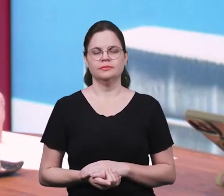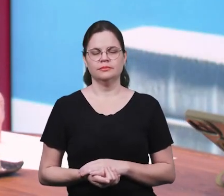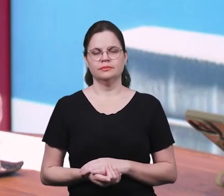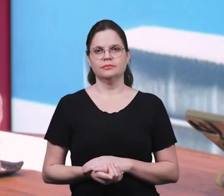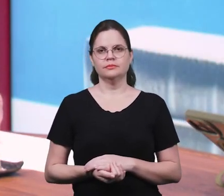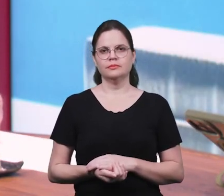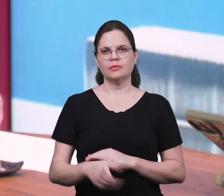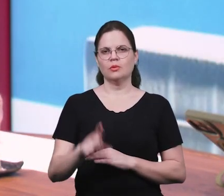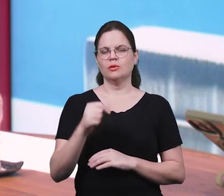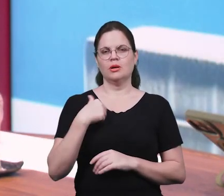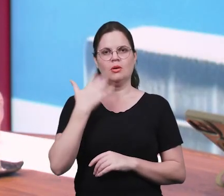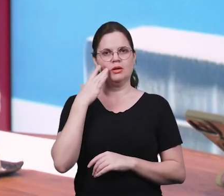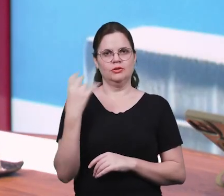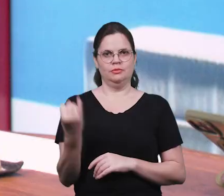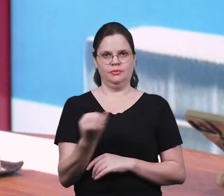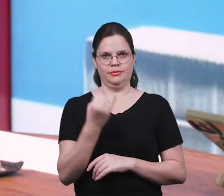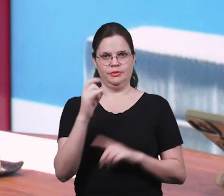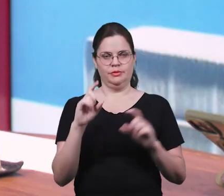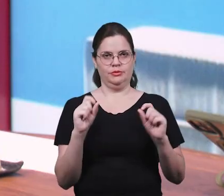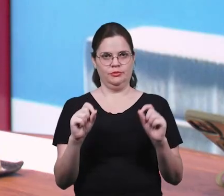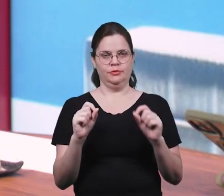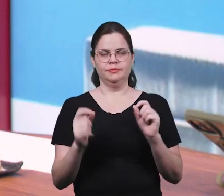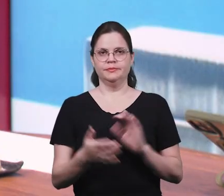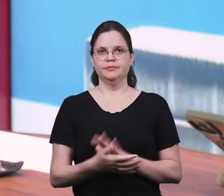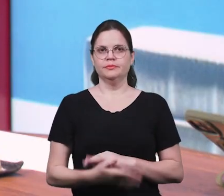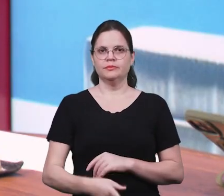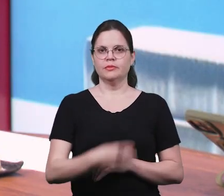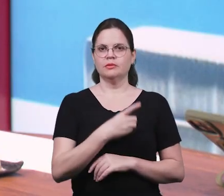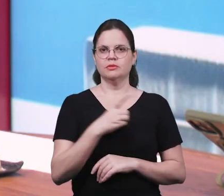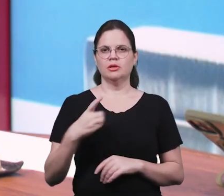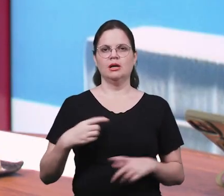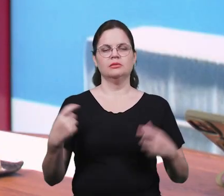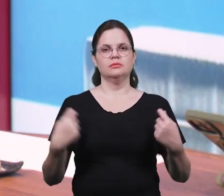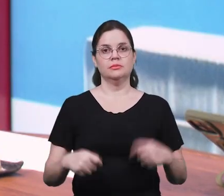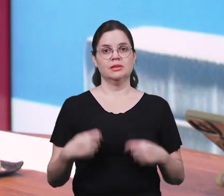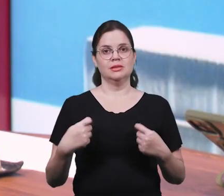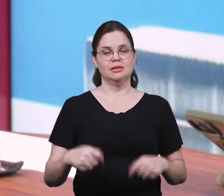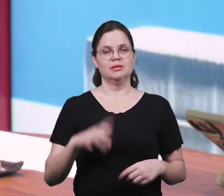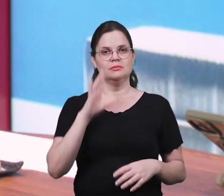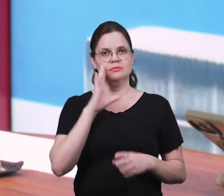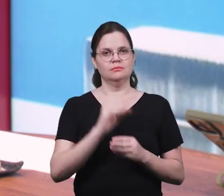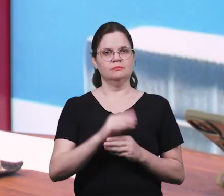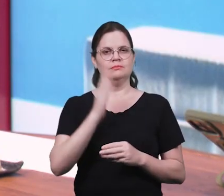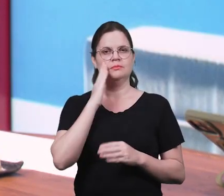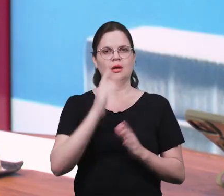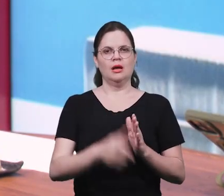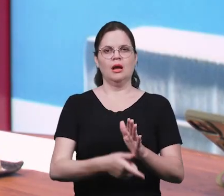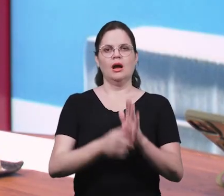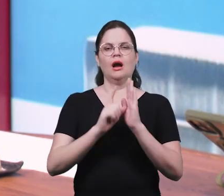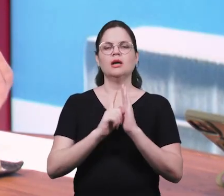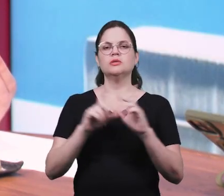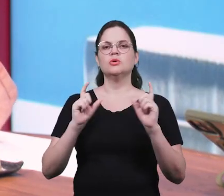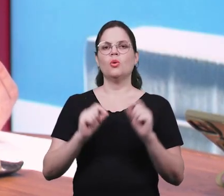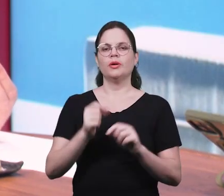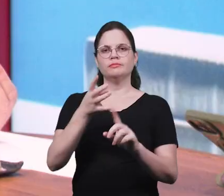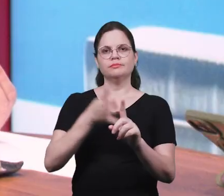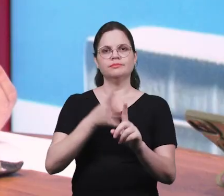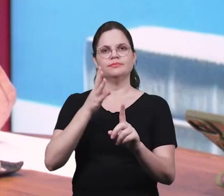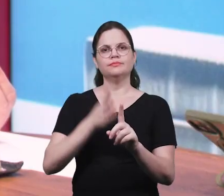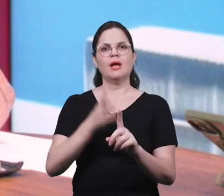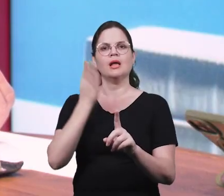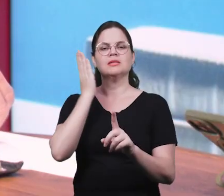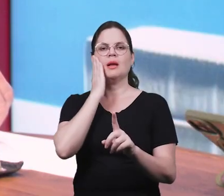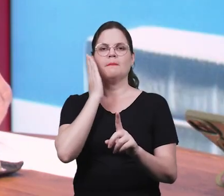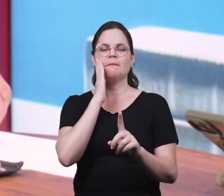importante falar disso aqui é o diácono se antecipar ao conhecimento da necessidade da